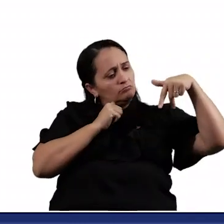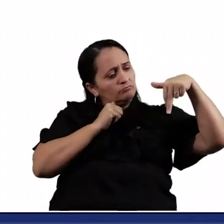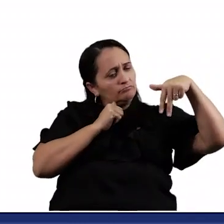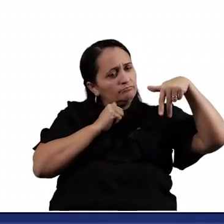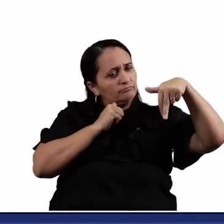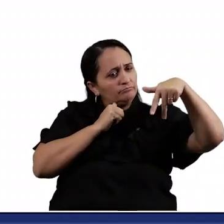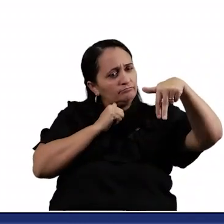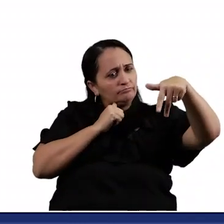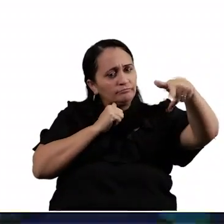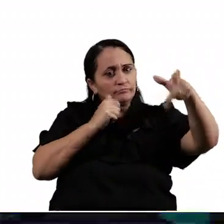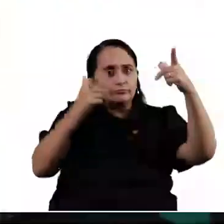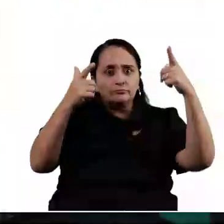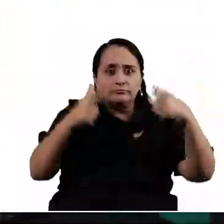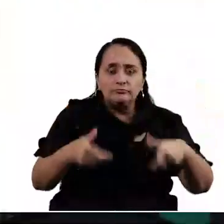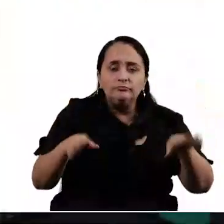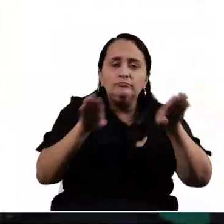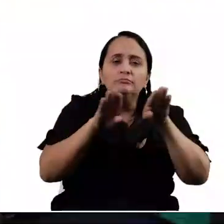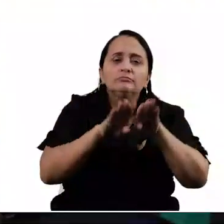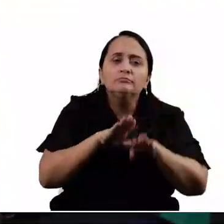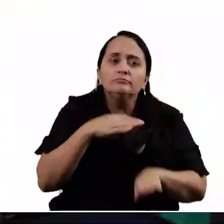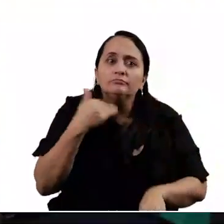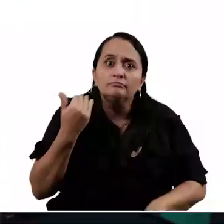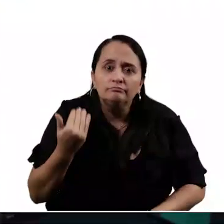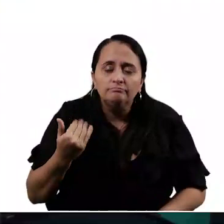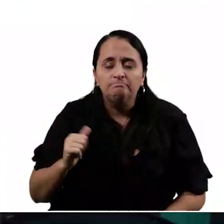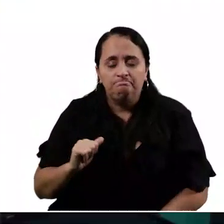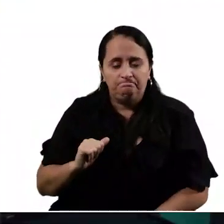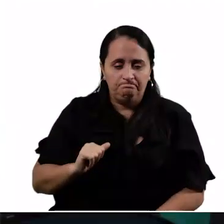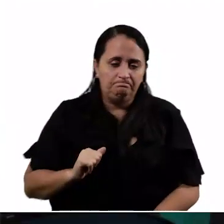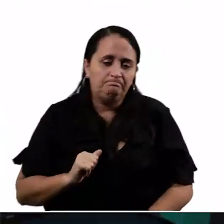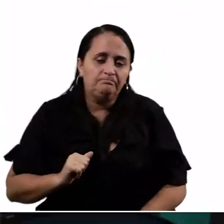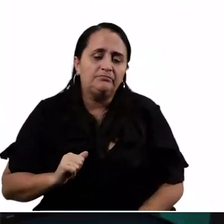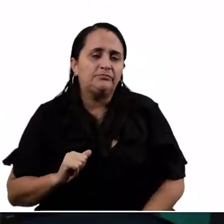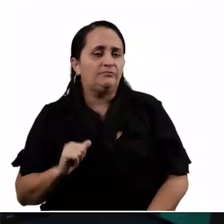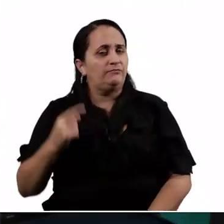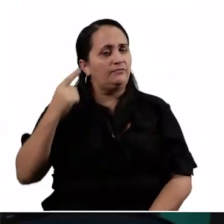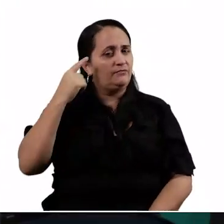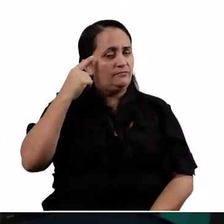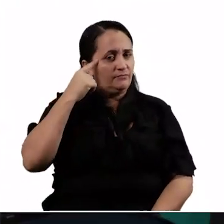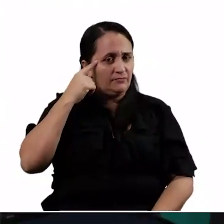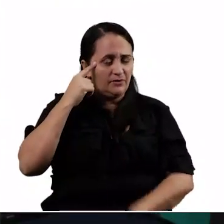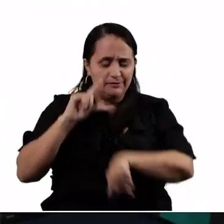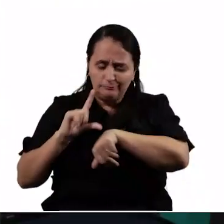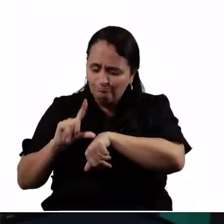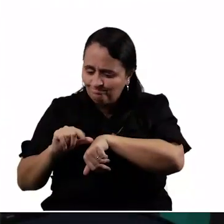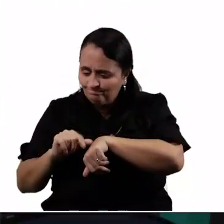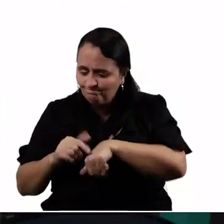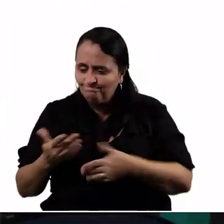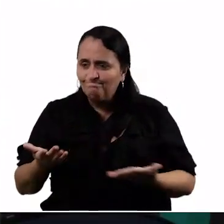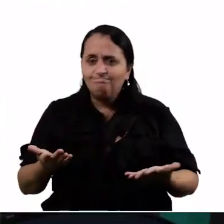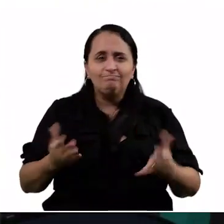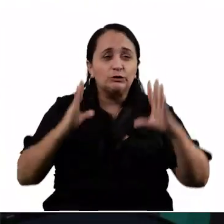o mesmo trajeto dela Olha bem ela estava atrasada já estava escurecendo e